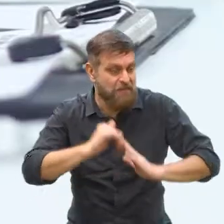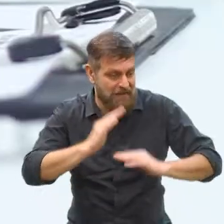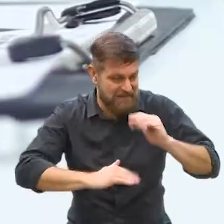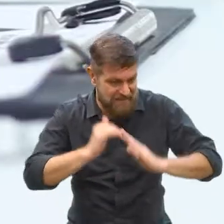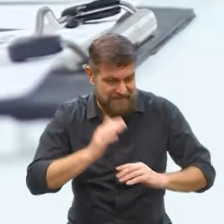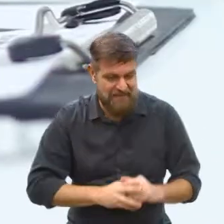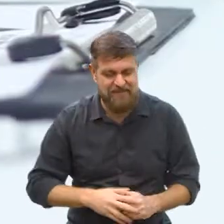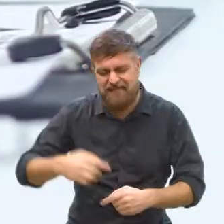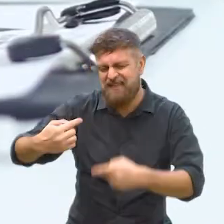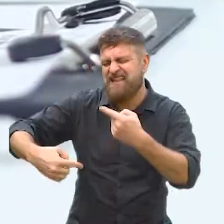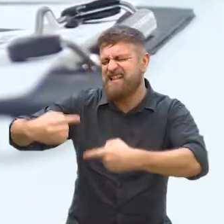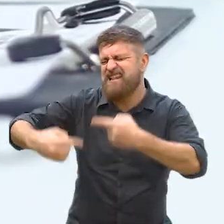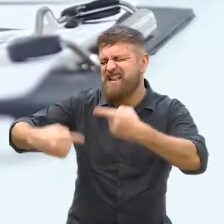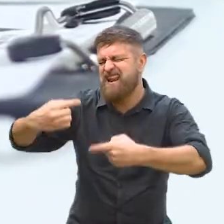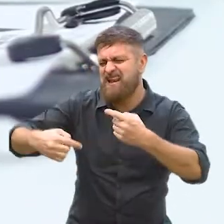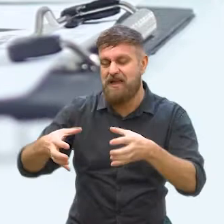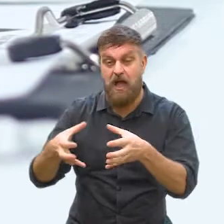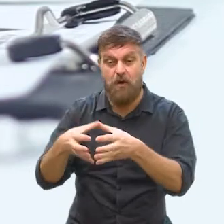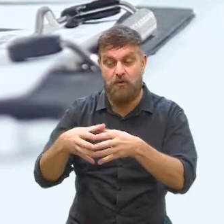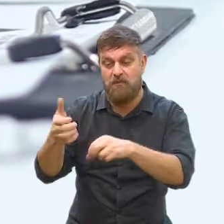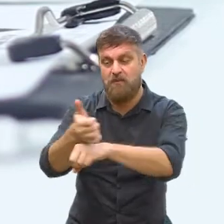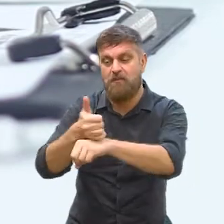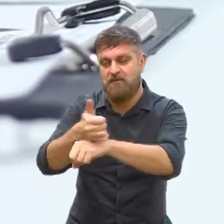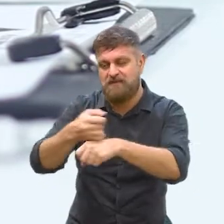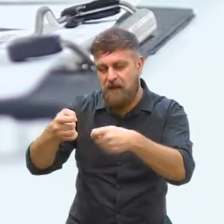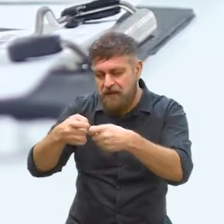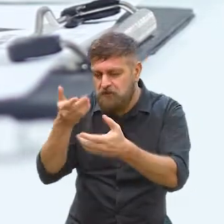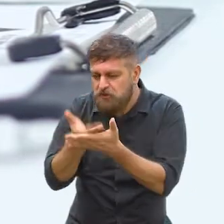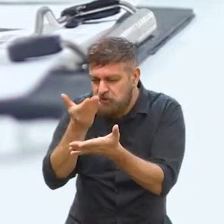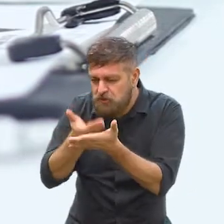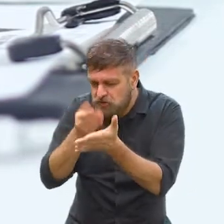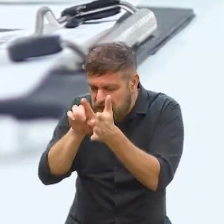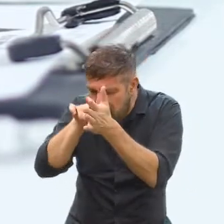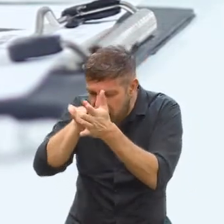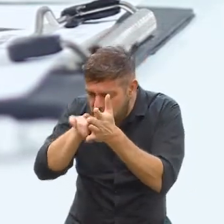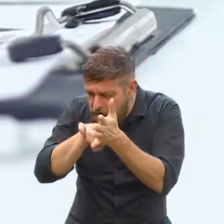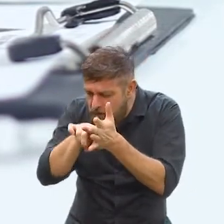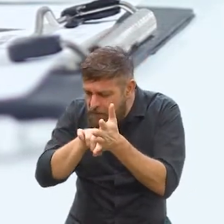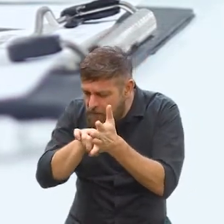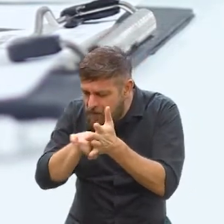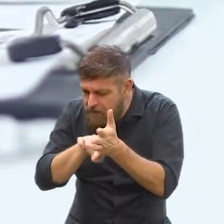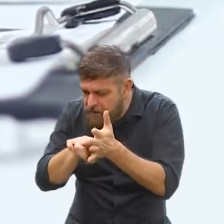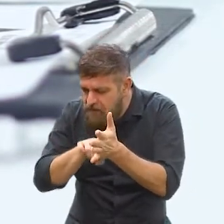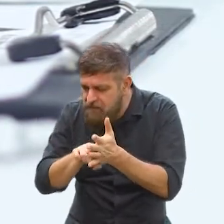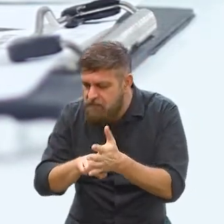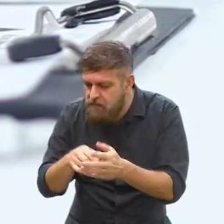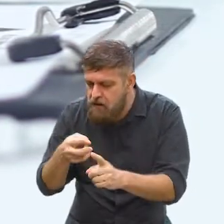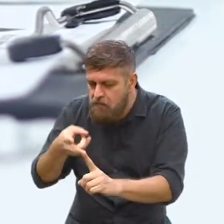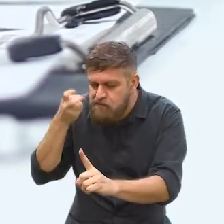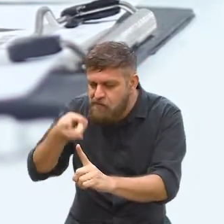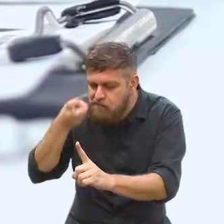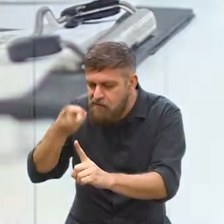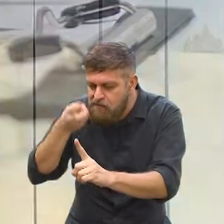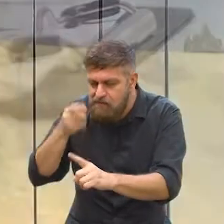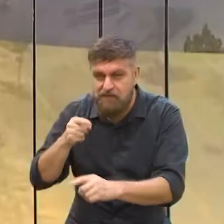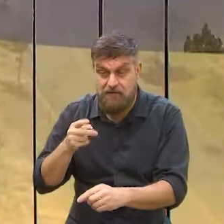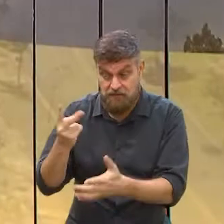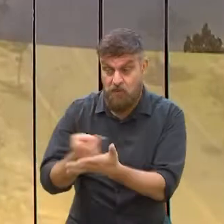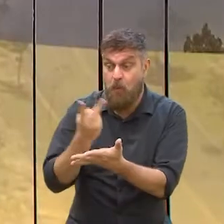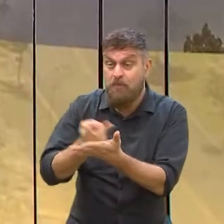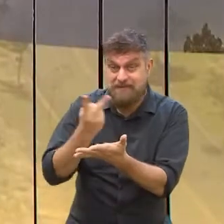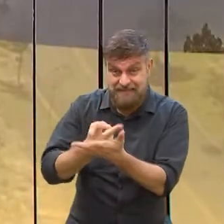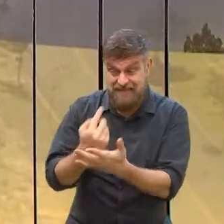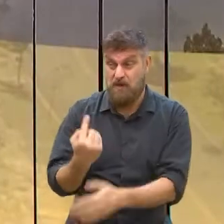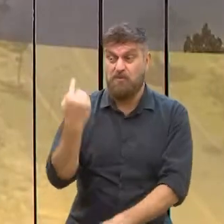a discussão da parte médica, que estuda, vão atrás, corrige-se erros, que existem erros